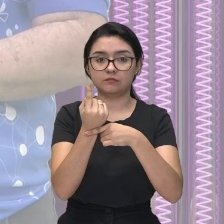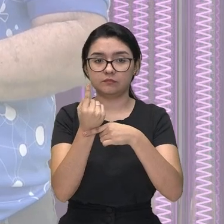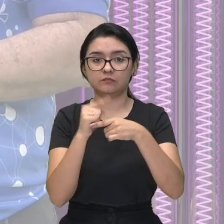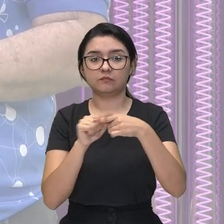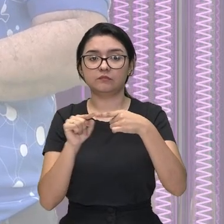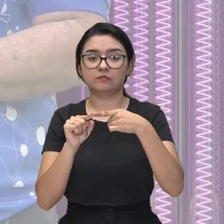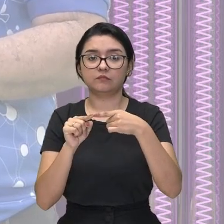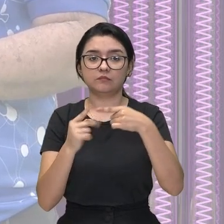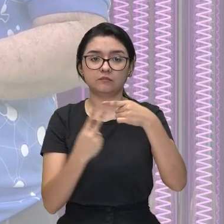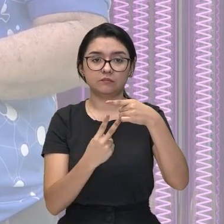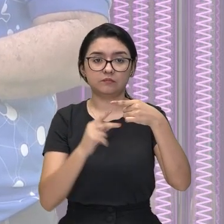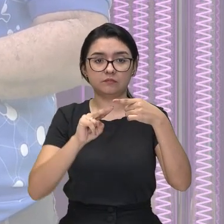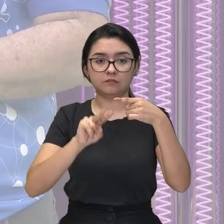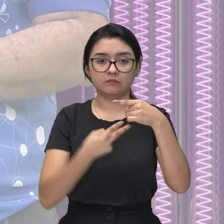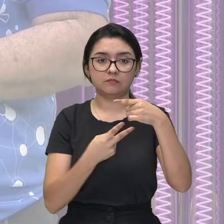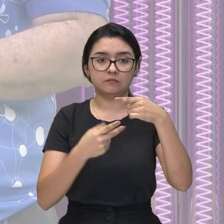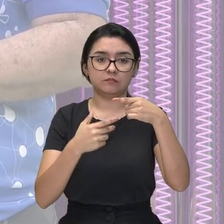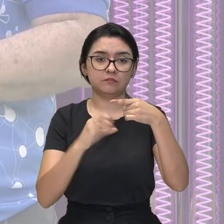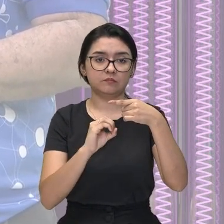por